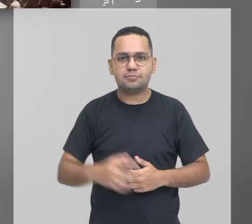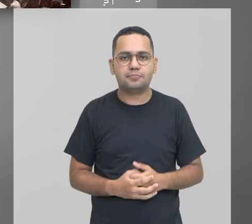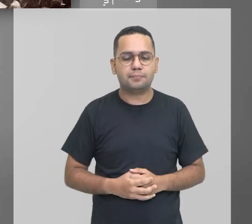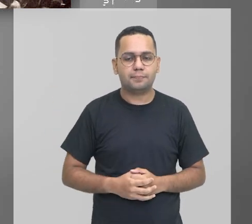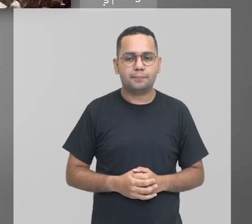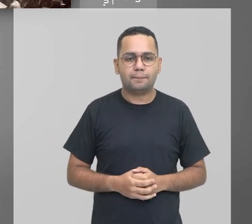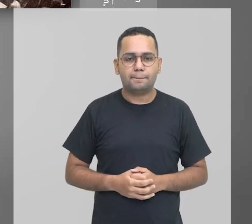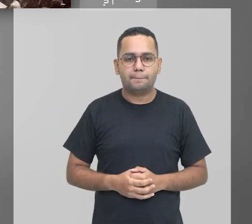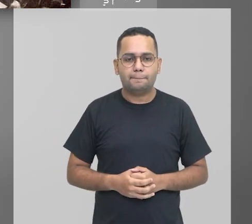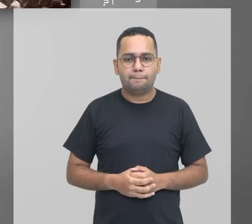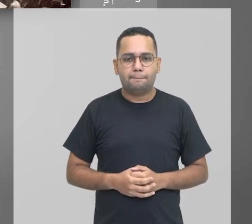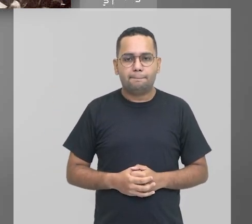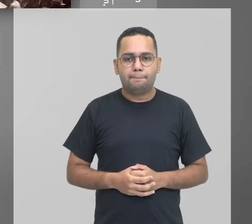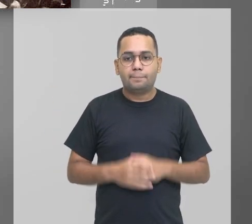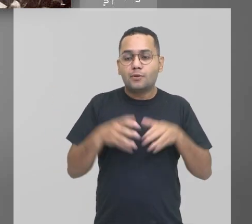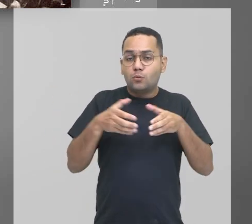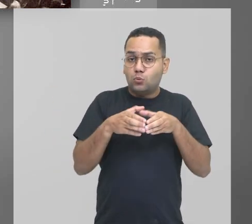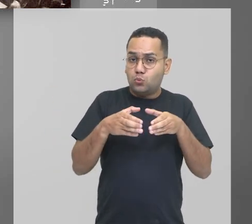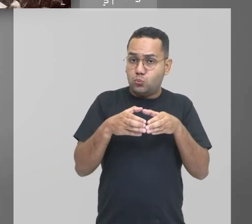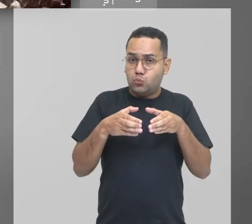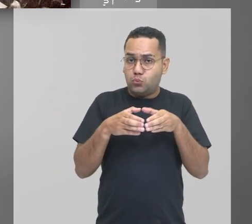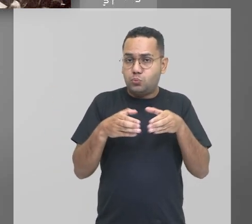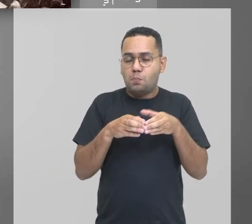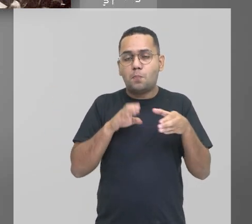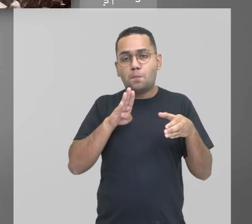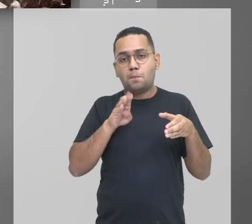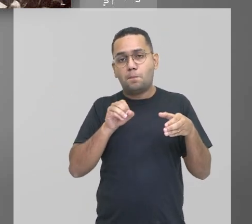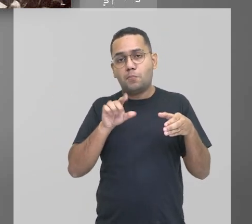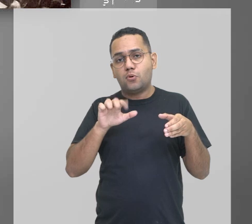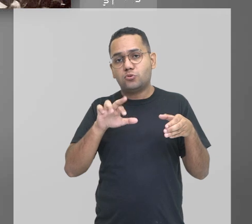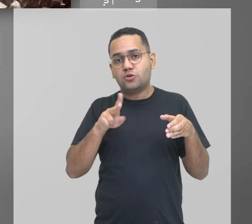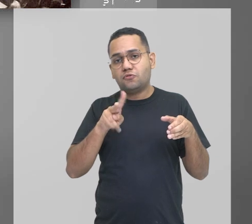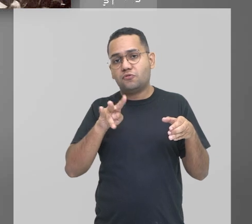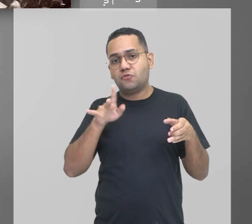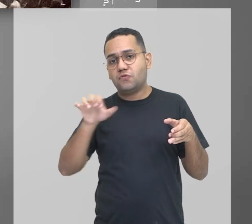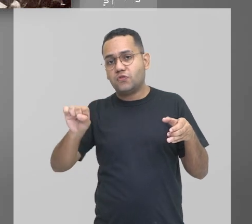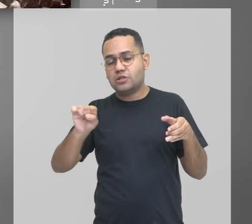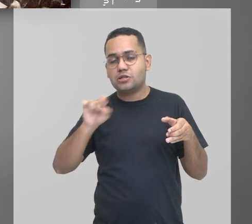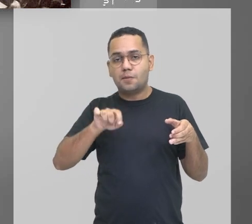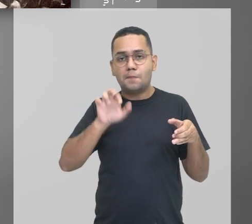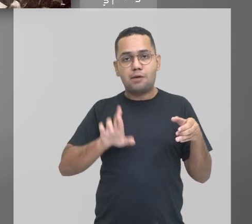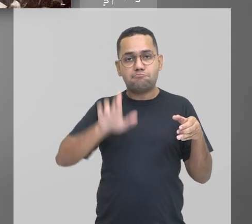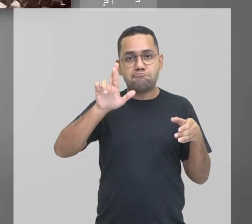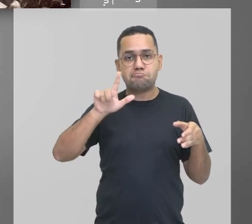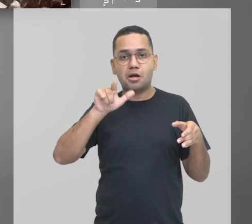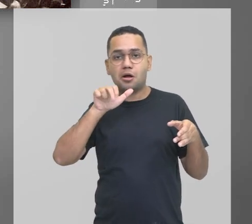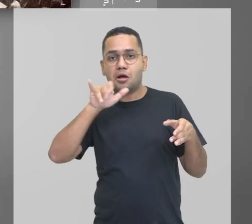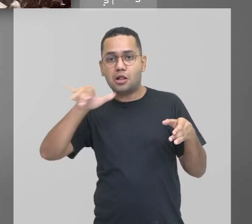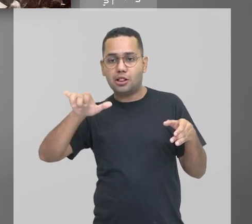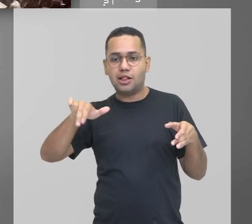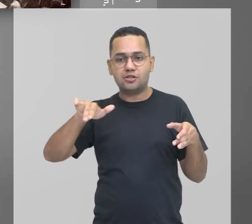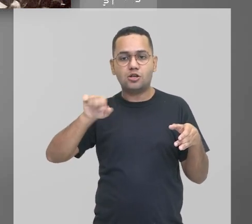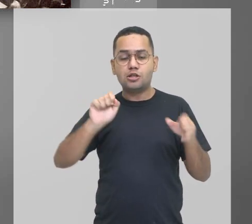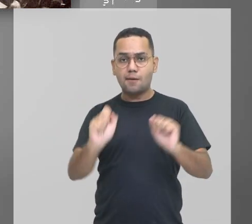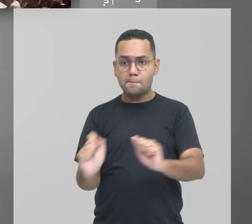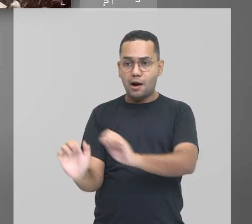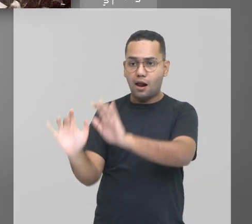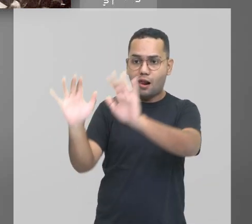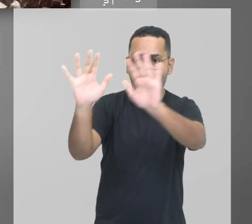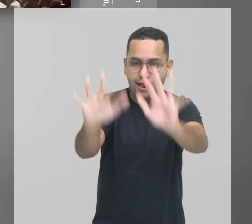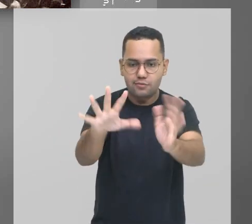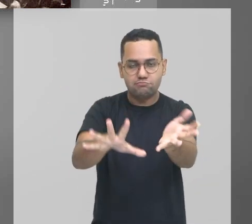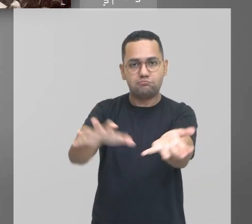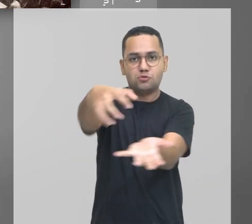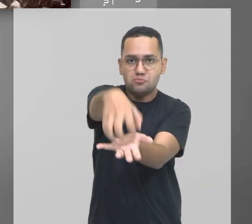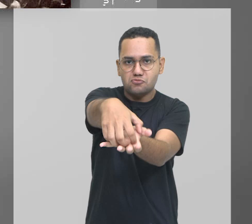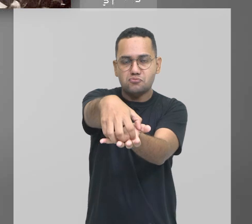1917, quando os bolcheviques, liderados por Lenin, conseguiram tomar ali o palácio do governo, derrubar o governo